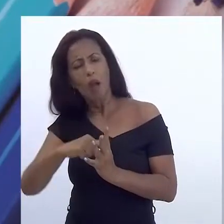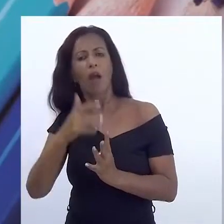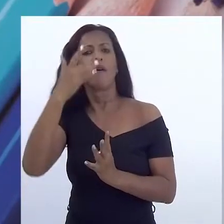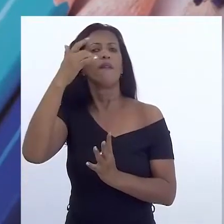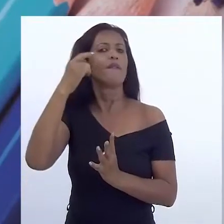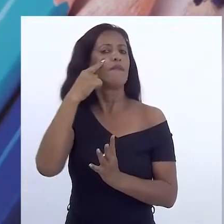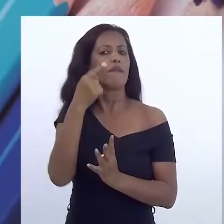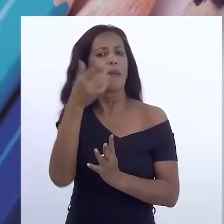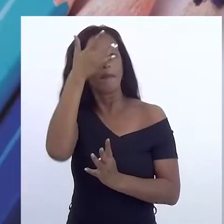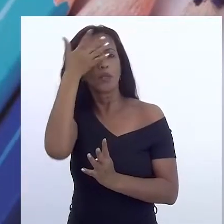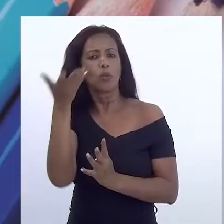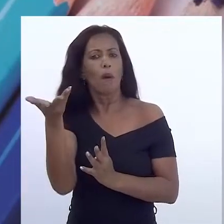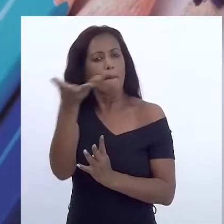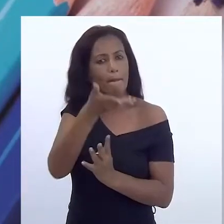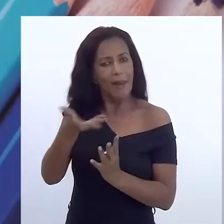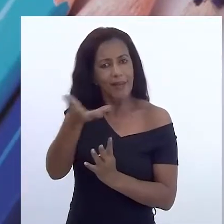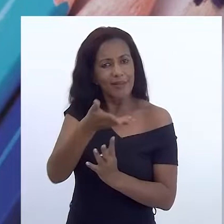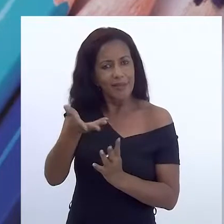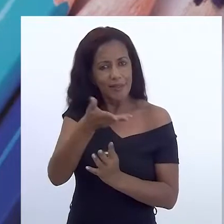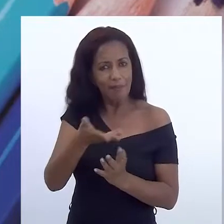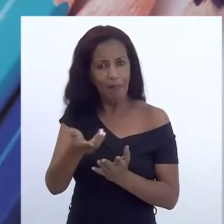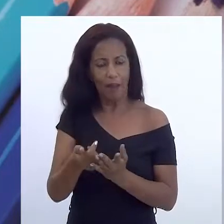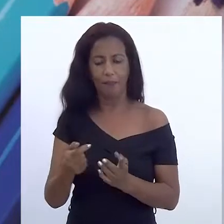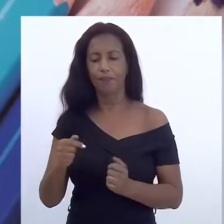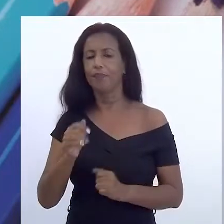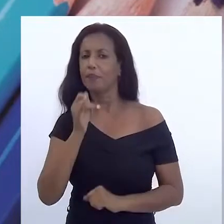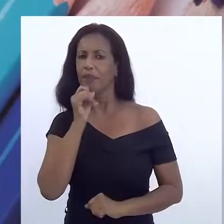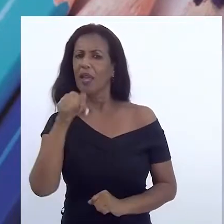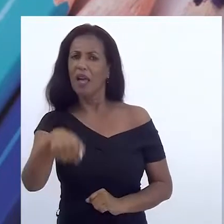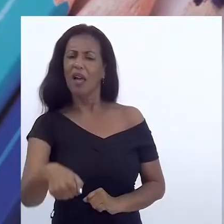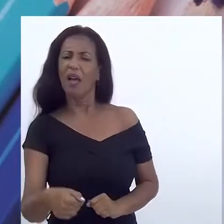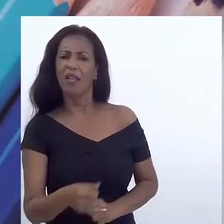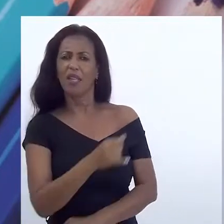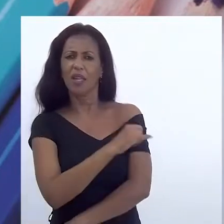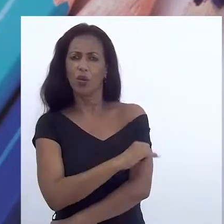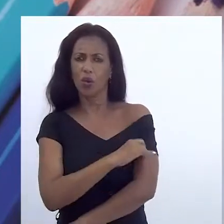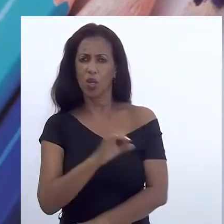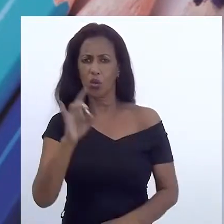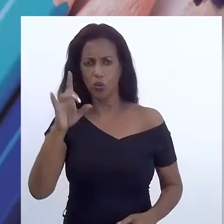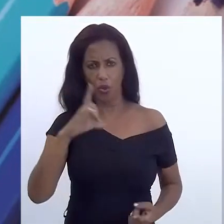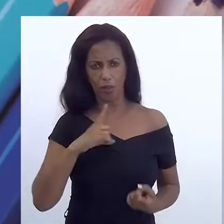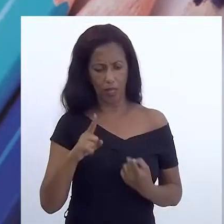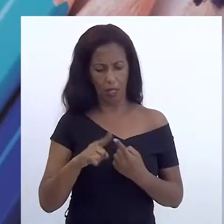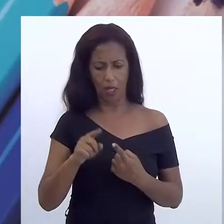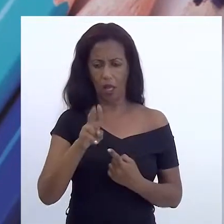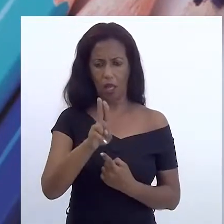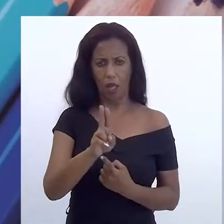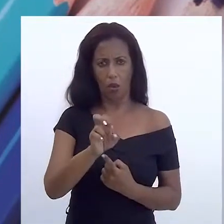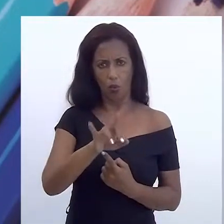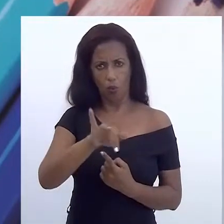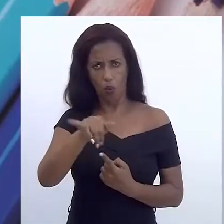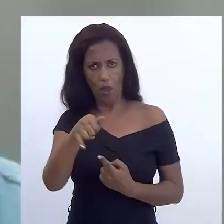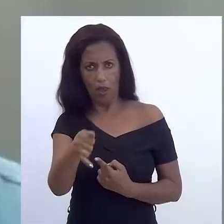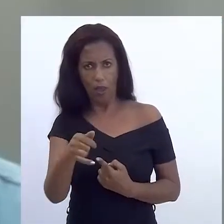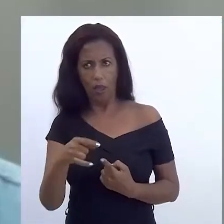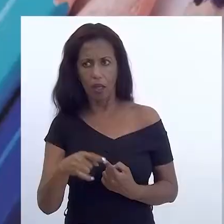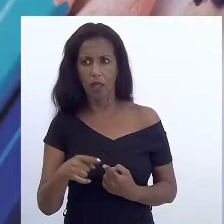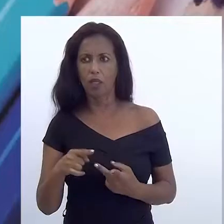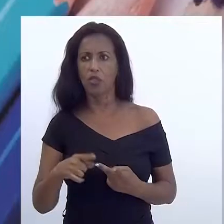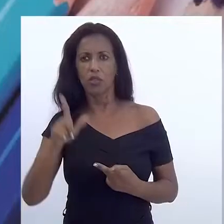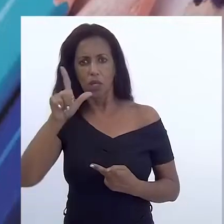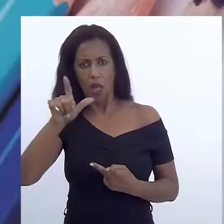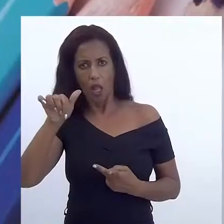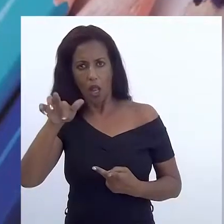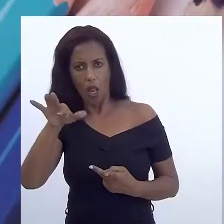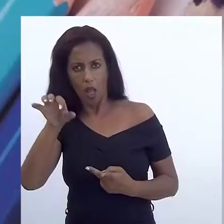poder participar do programa. Aqui no Rio de Janeiro, Alexandre, a gente só tem lá na UERJ e no Hospital da